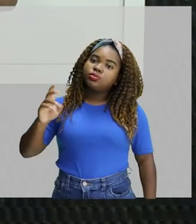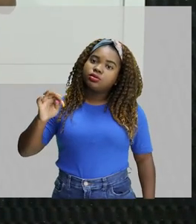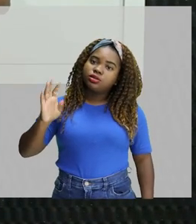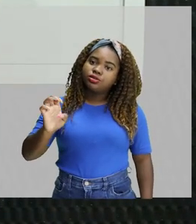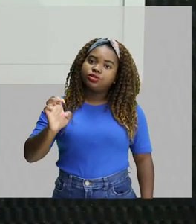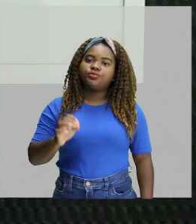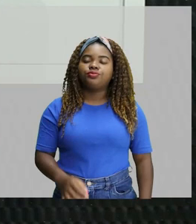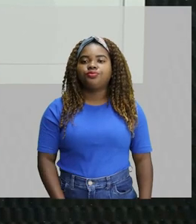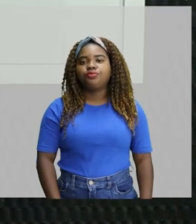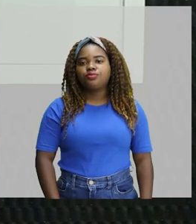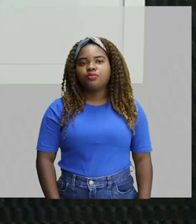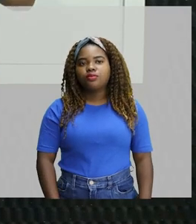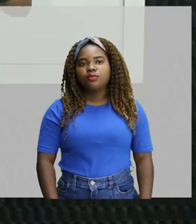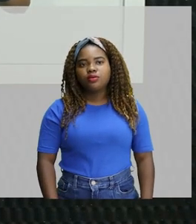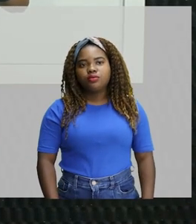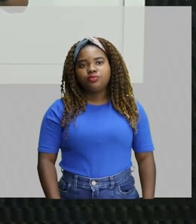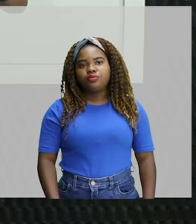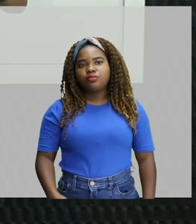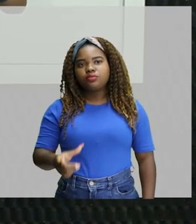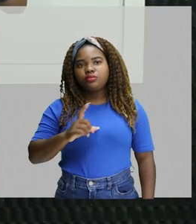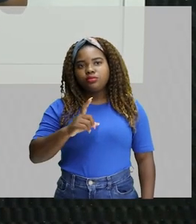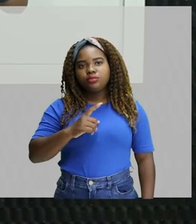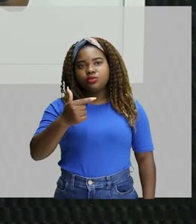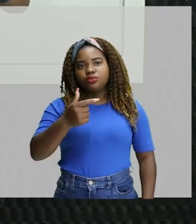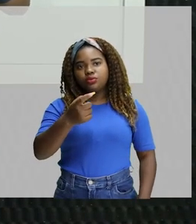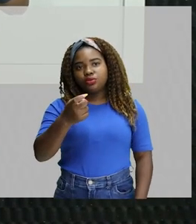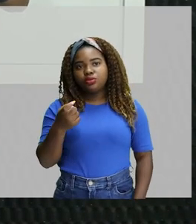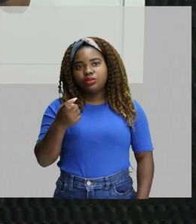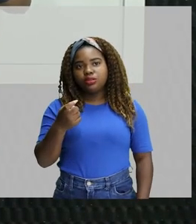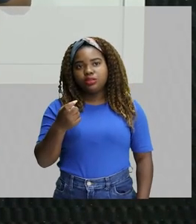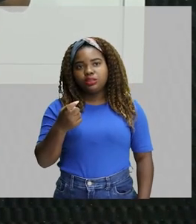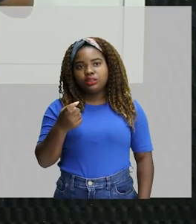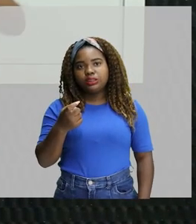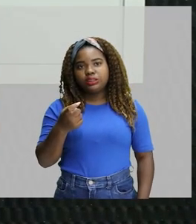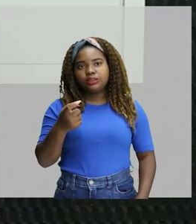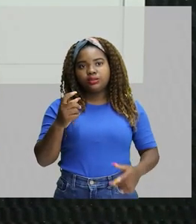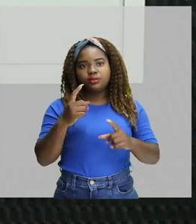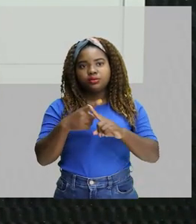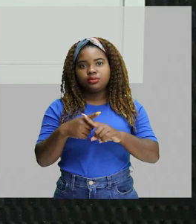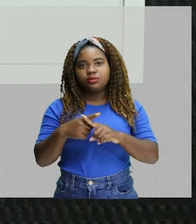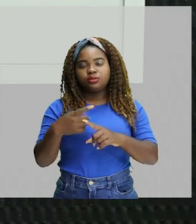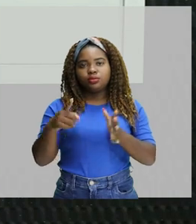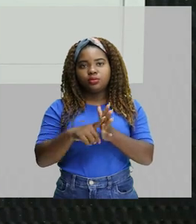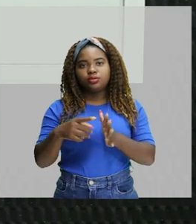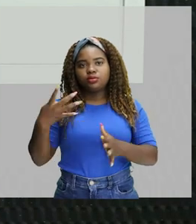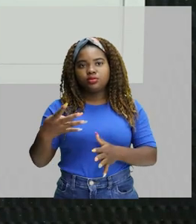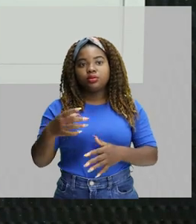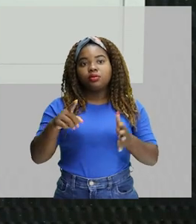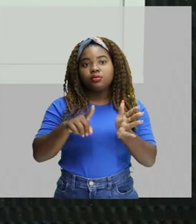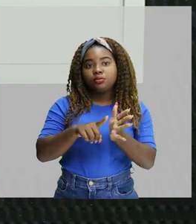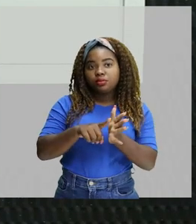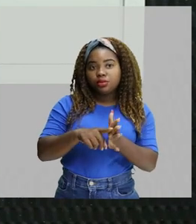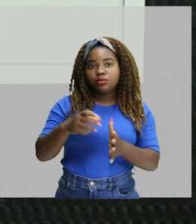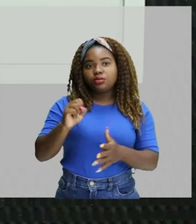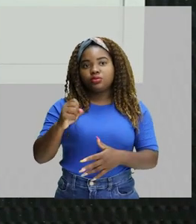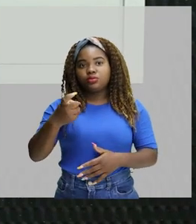qu 2x m -4 dá -8x certo agora é a vez do